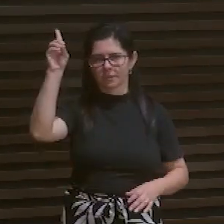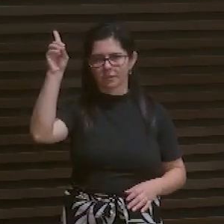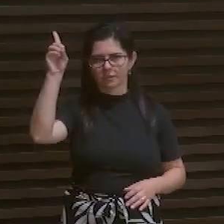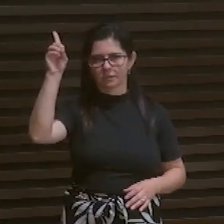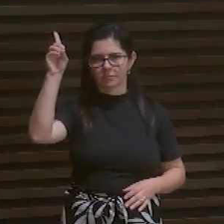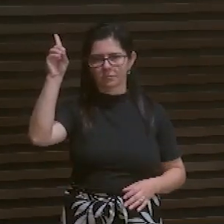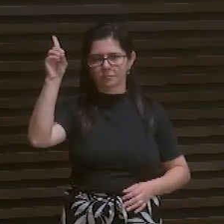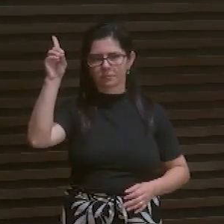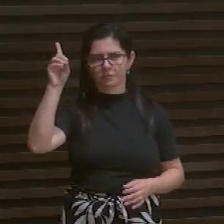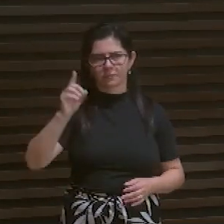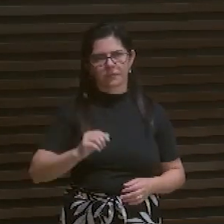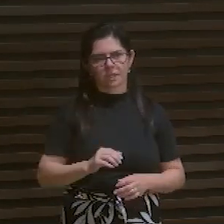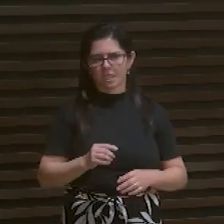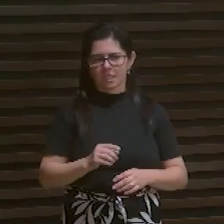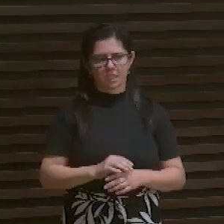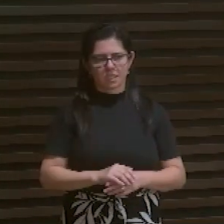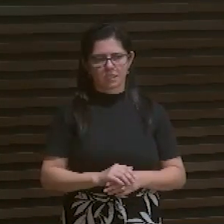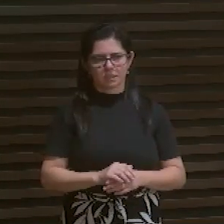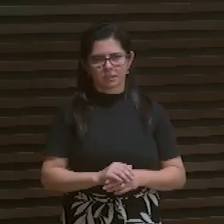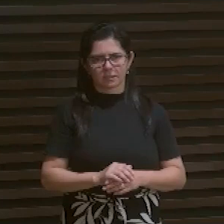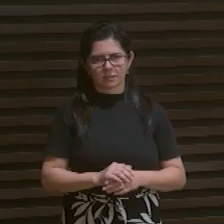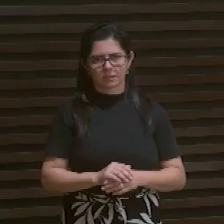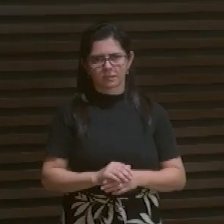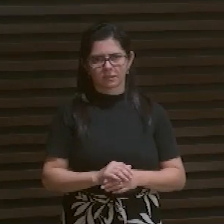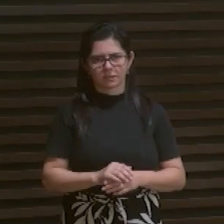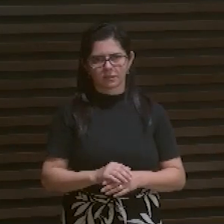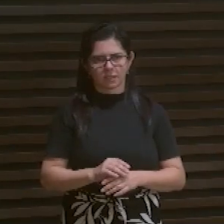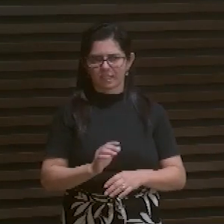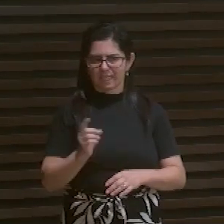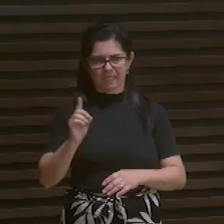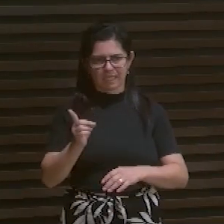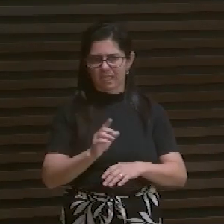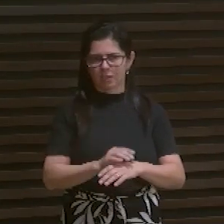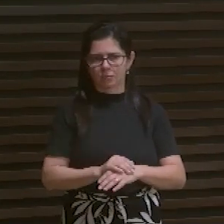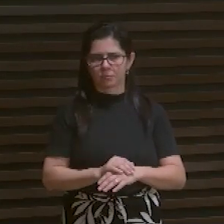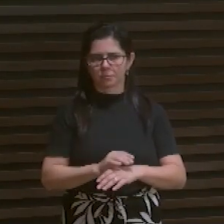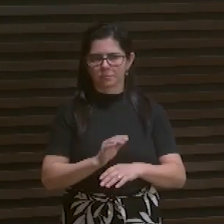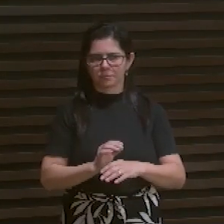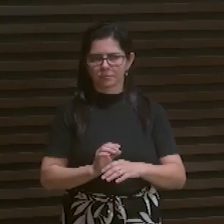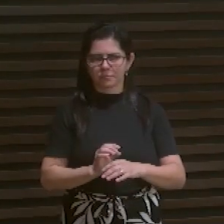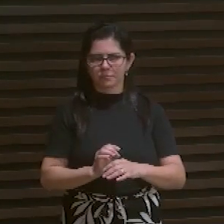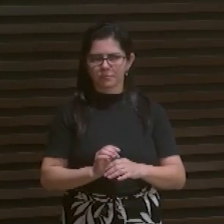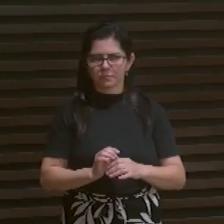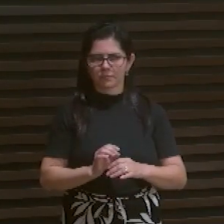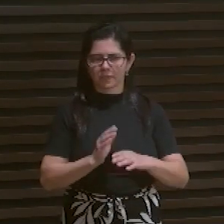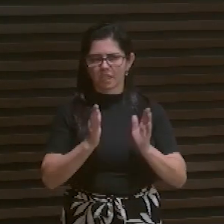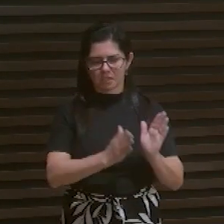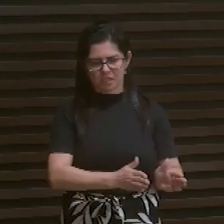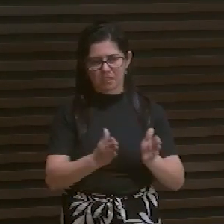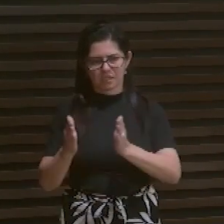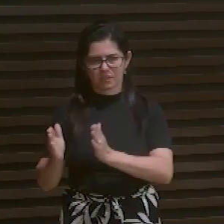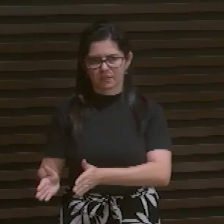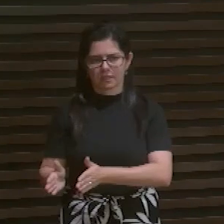Não cooperamos com Deus, como se estivéssemos lado a lado com Ele. E se eu não estou enganado, na ARA está escrito diferente até. Você consegue